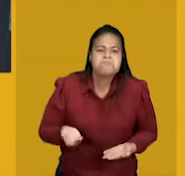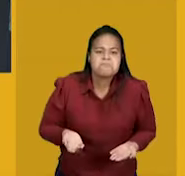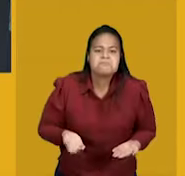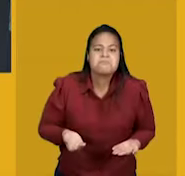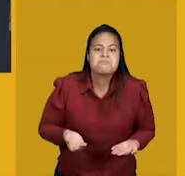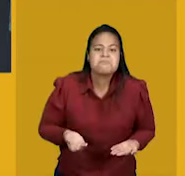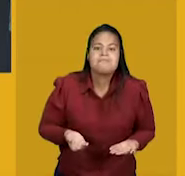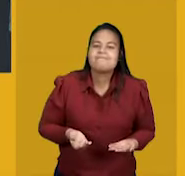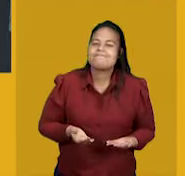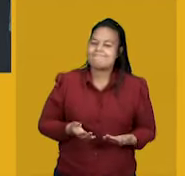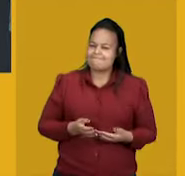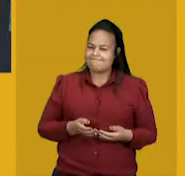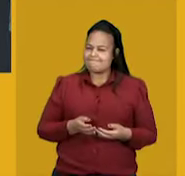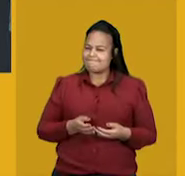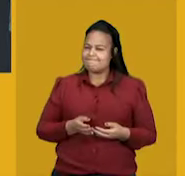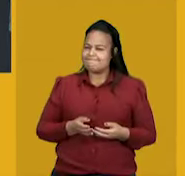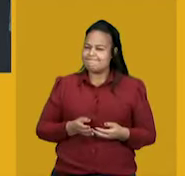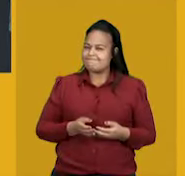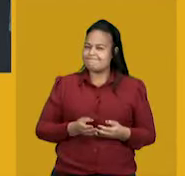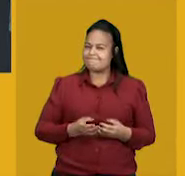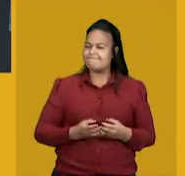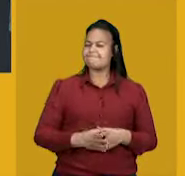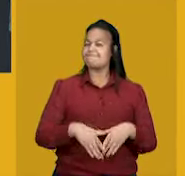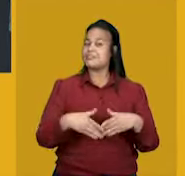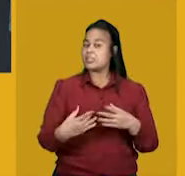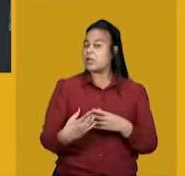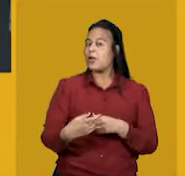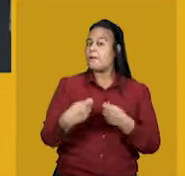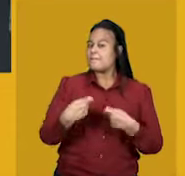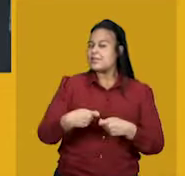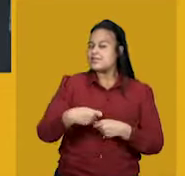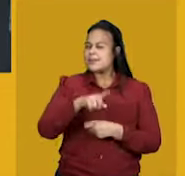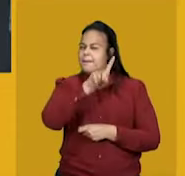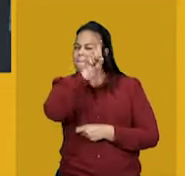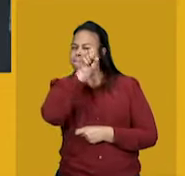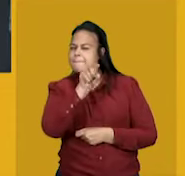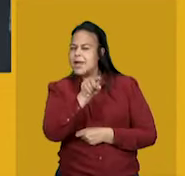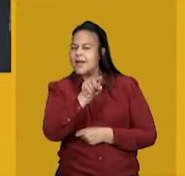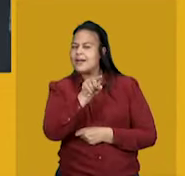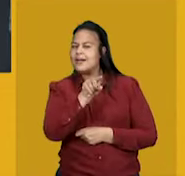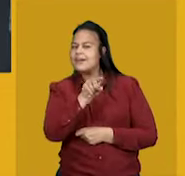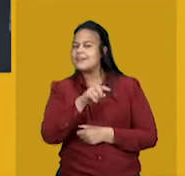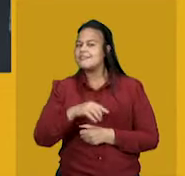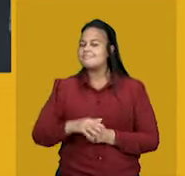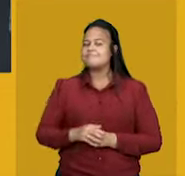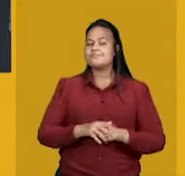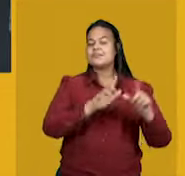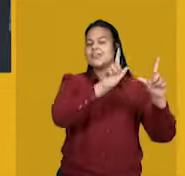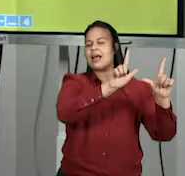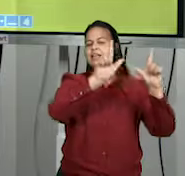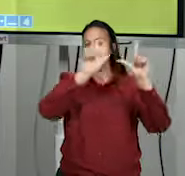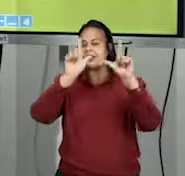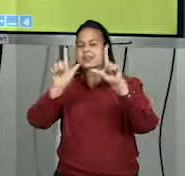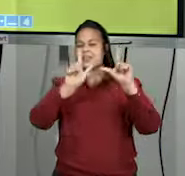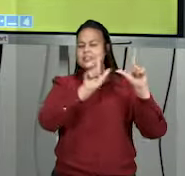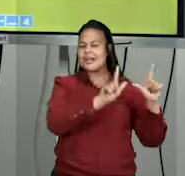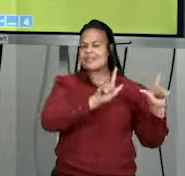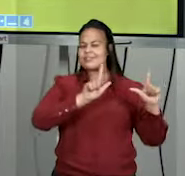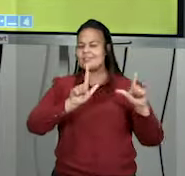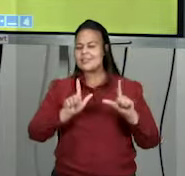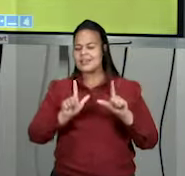provocação para você. Quando eu coloquei aqui o último quadrinho, a ciência que já é capaz de